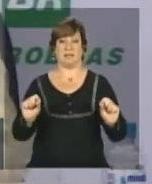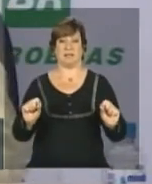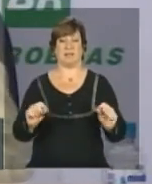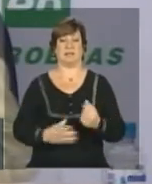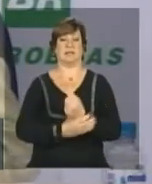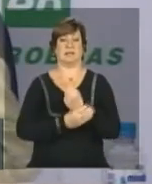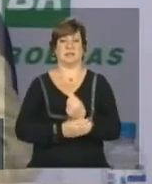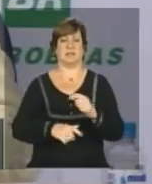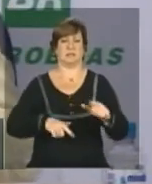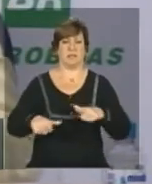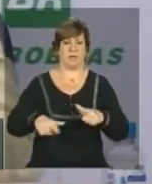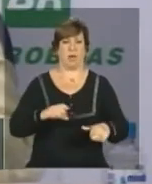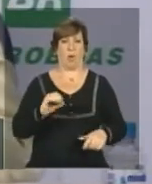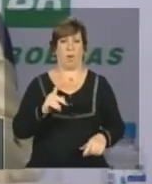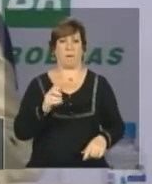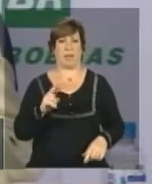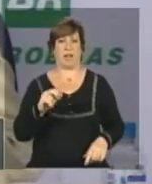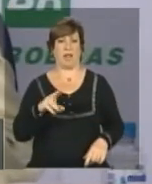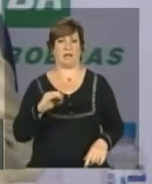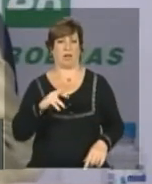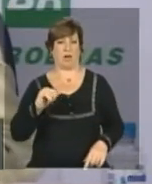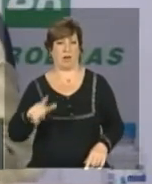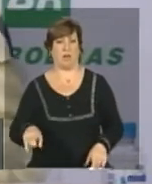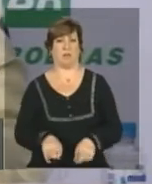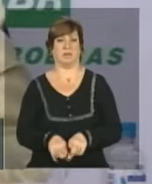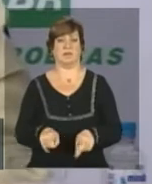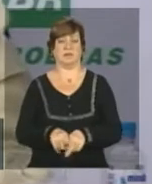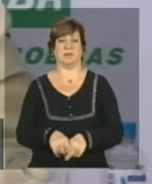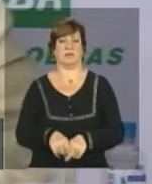segurança operacional, Macondo,